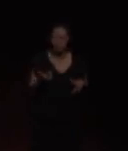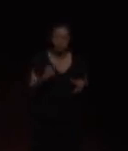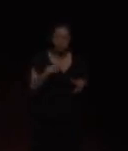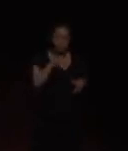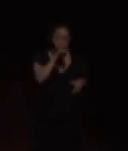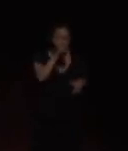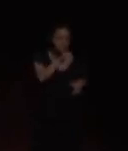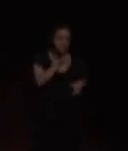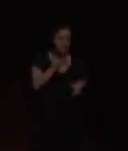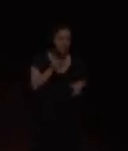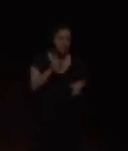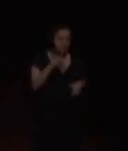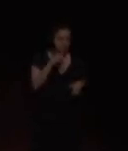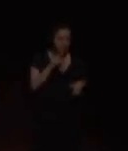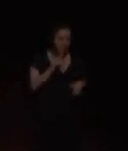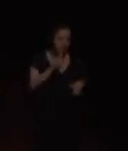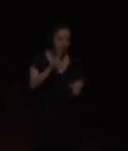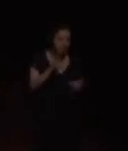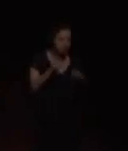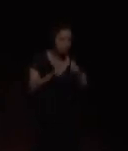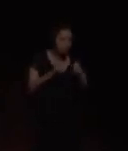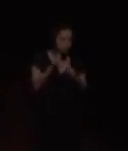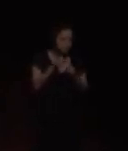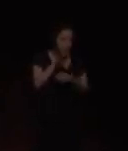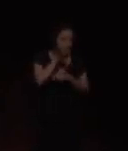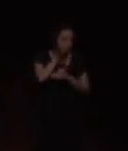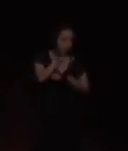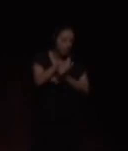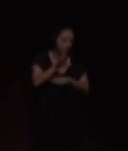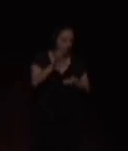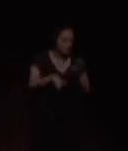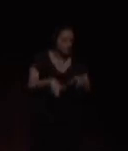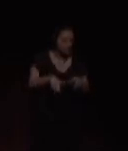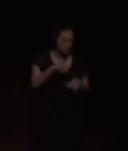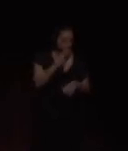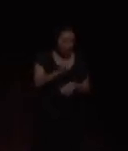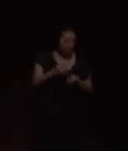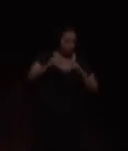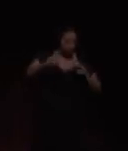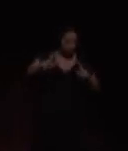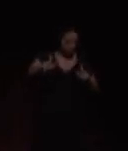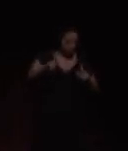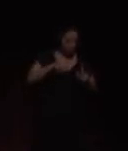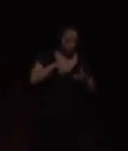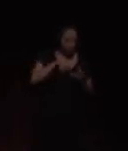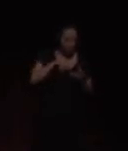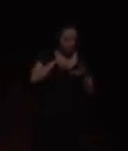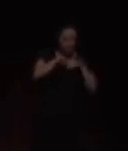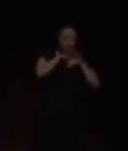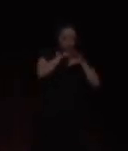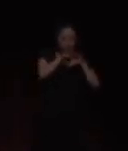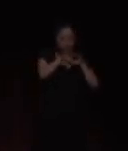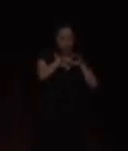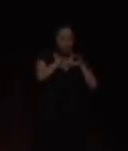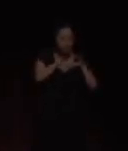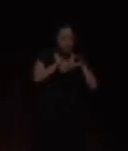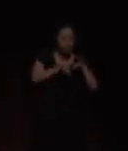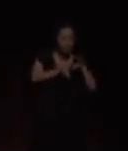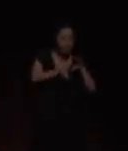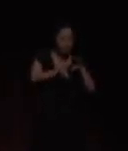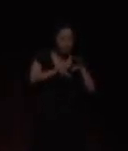E quando a língua não é a minha, não é familiar aos meus ouvidos, eu estou